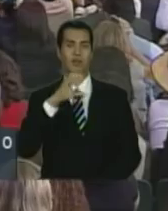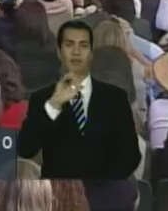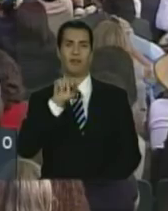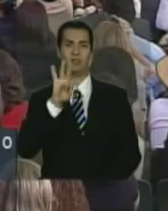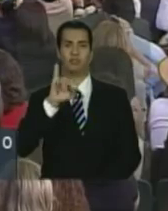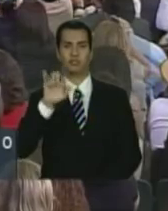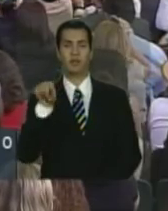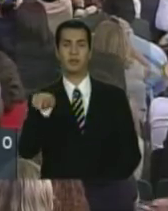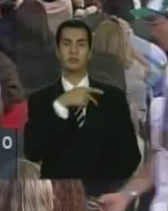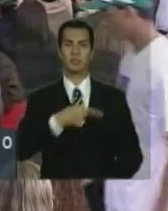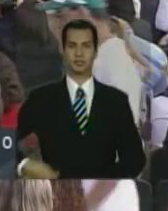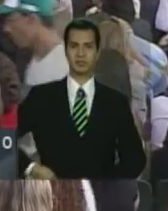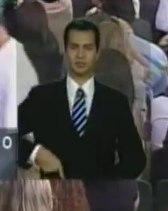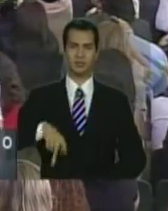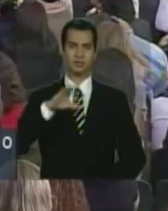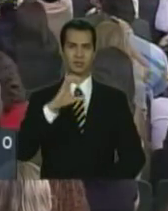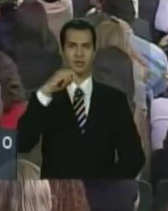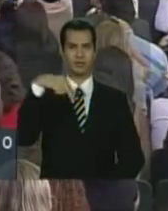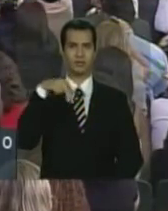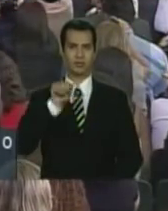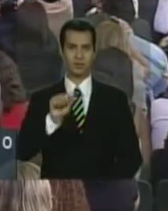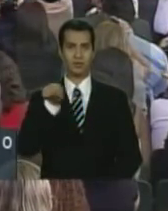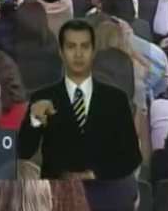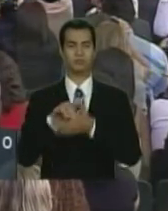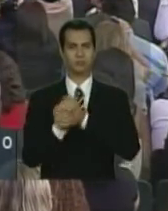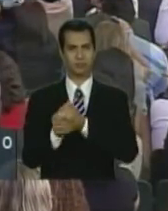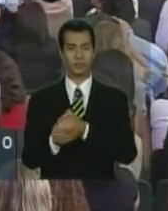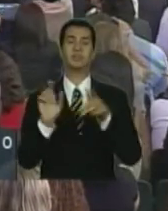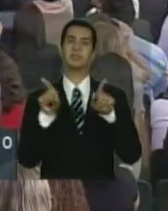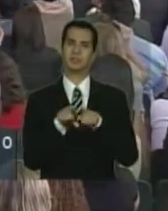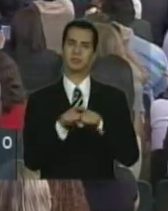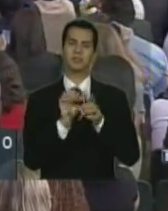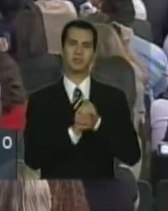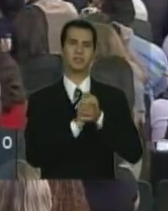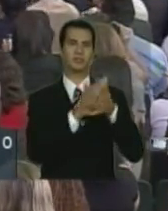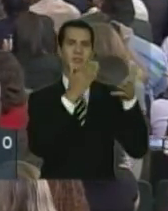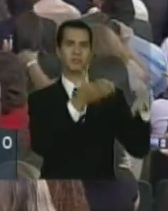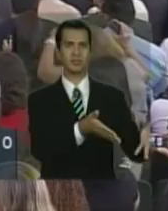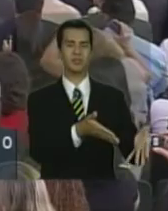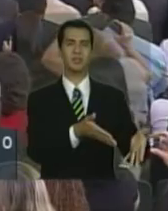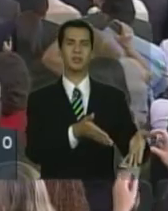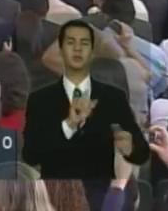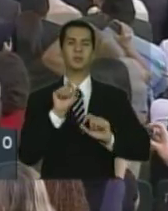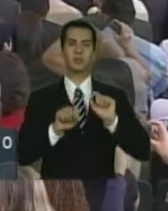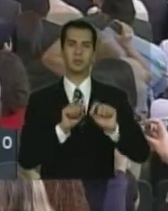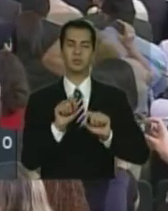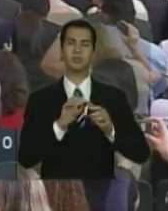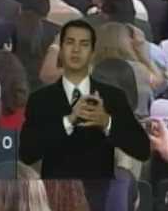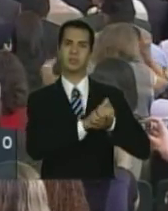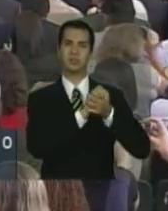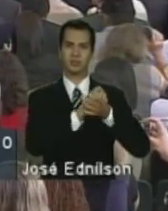da CNA, em nome de quem cumprimento os